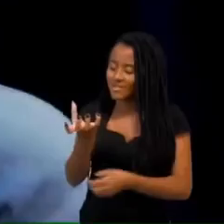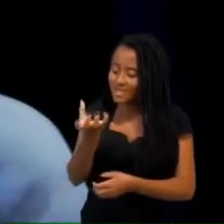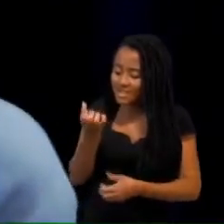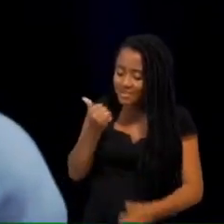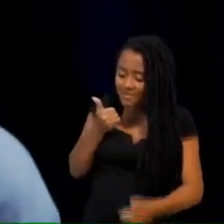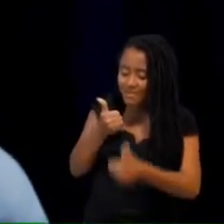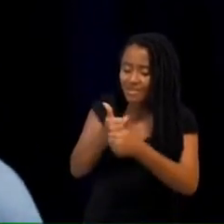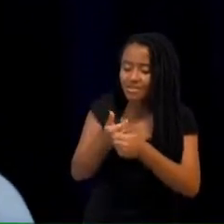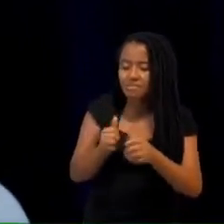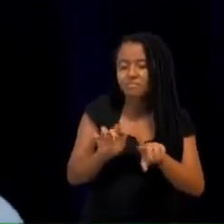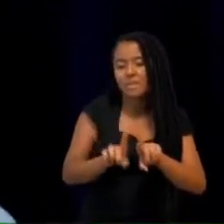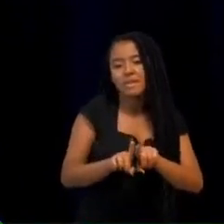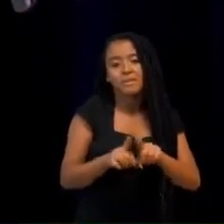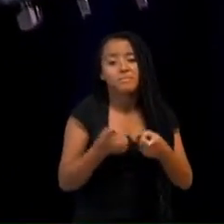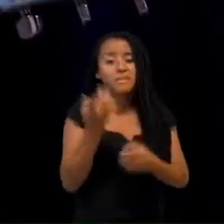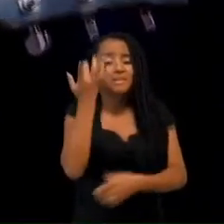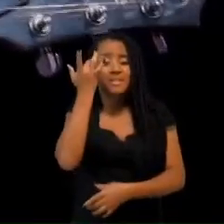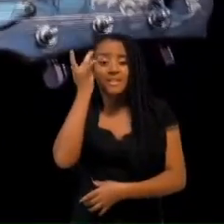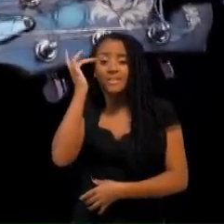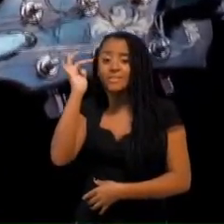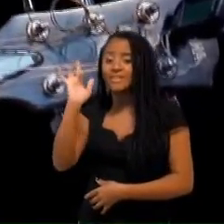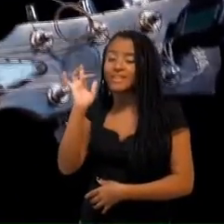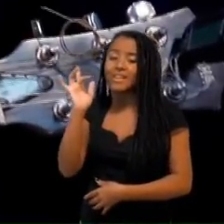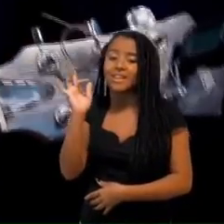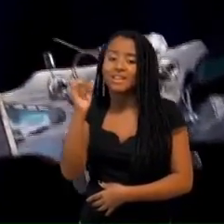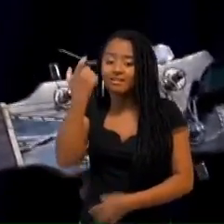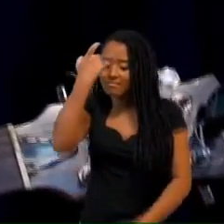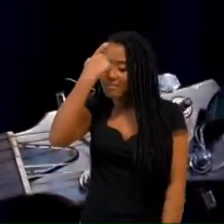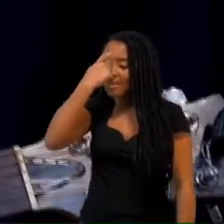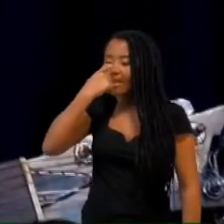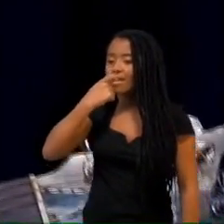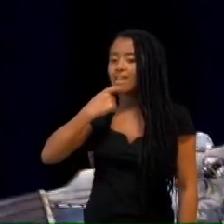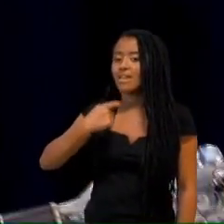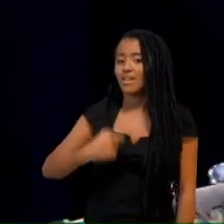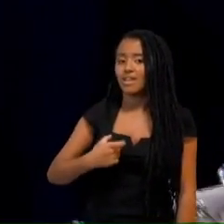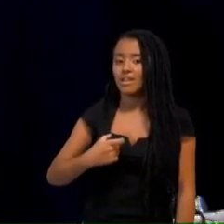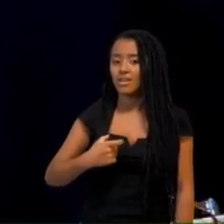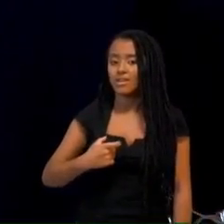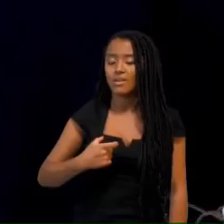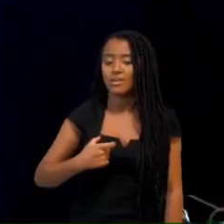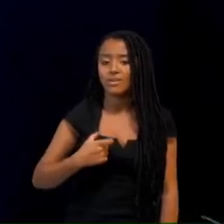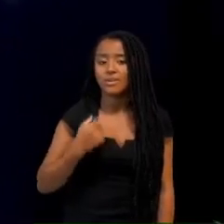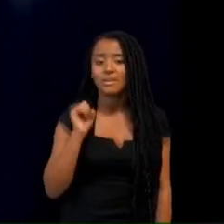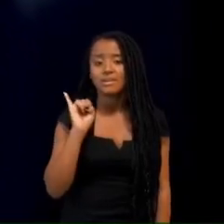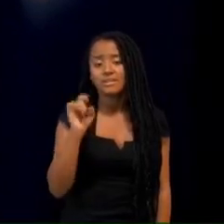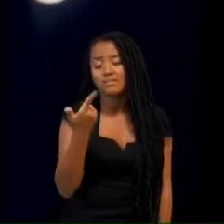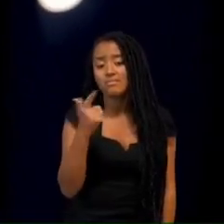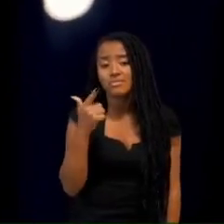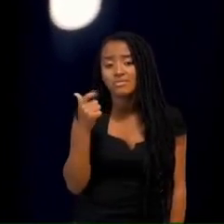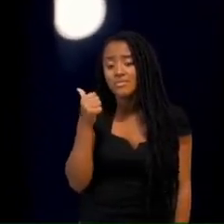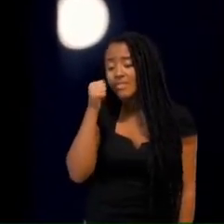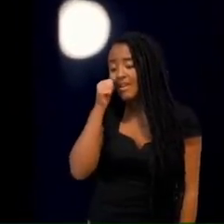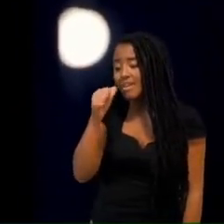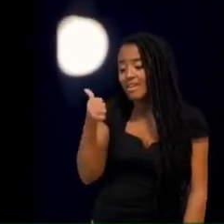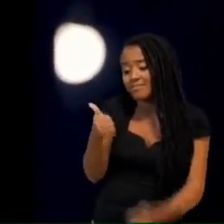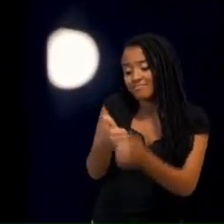prendeu já nem sei mais quem sou eu sem